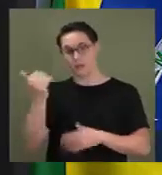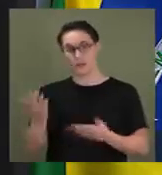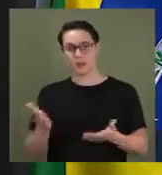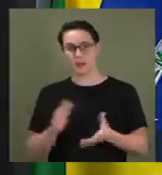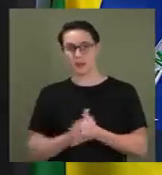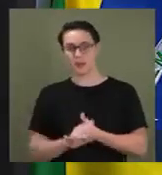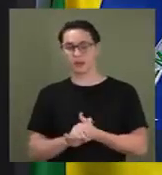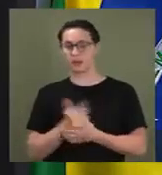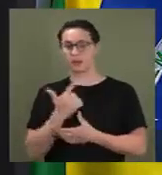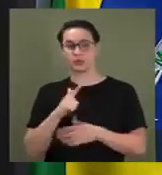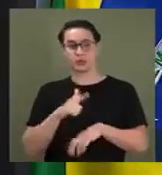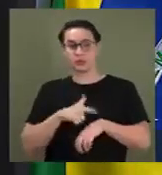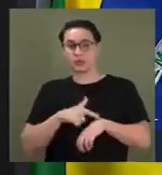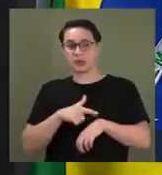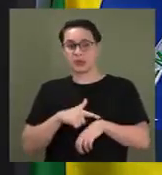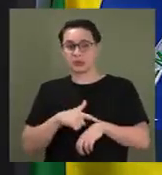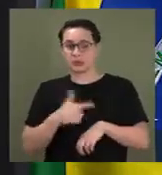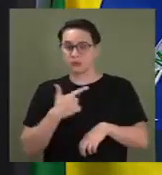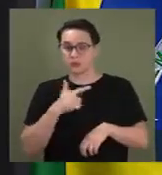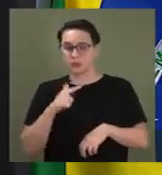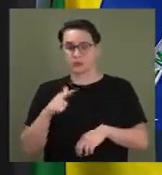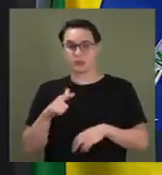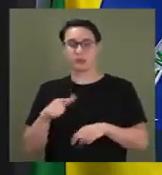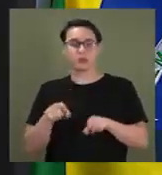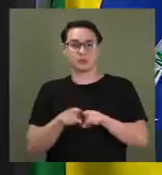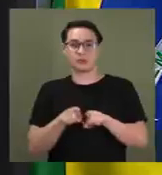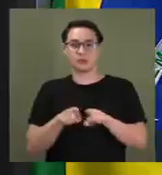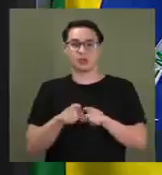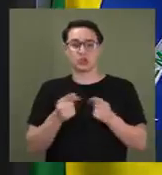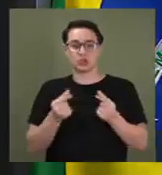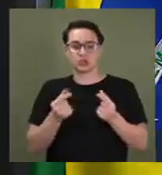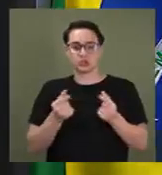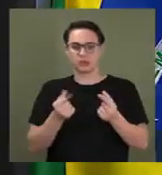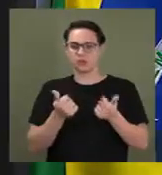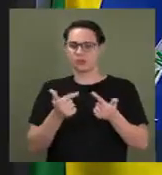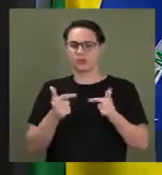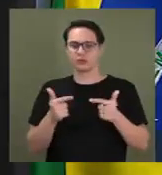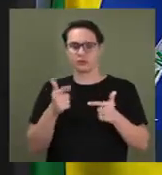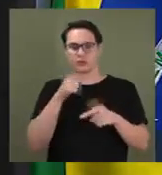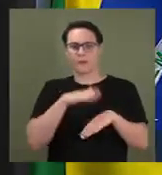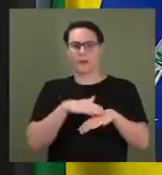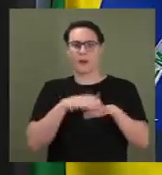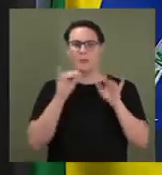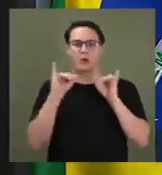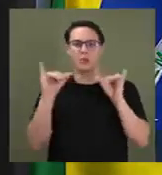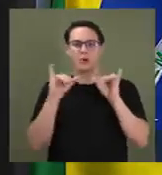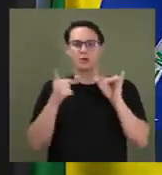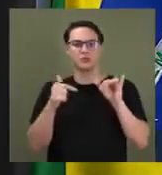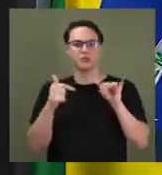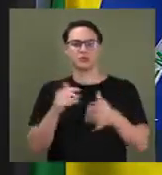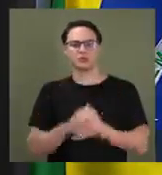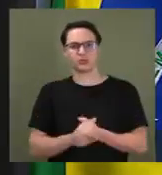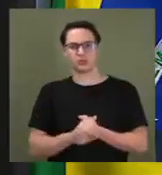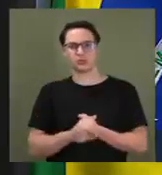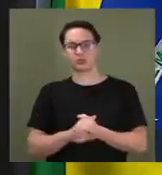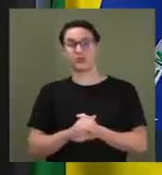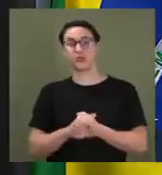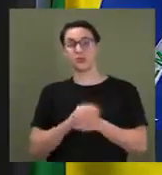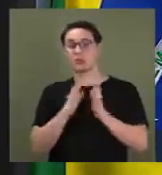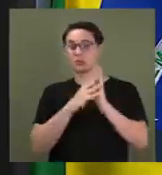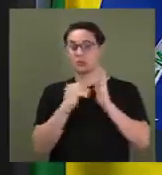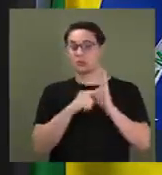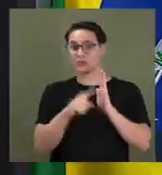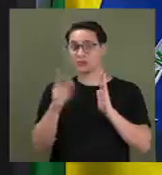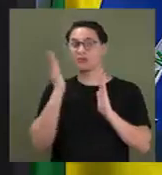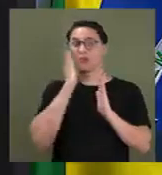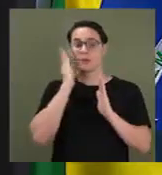tinha tempo nem de TV e não tinha também dinheiro algum para fazer propaganda. Dois exemplos para mostrar a